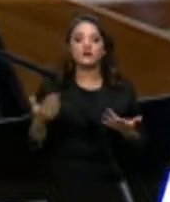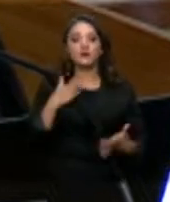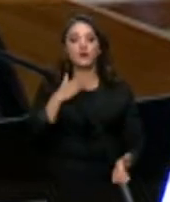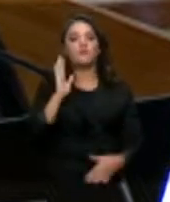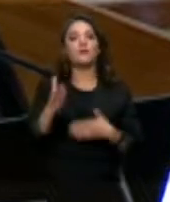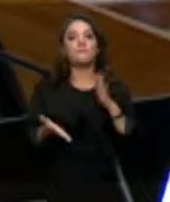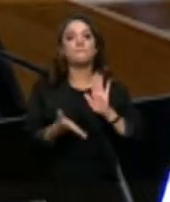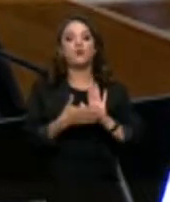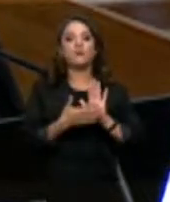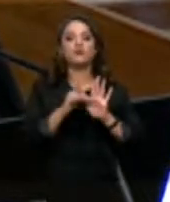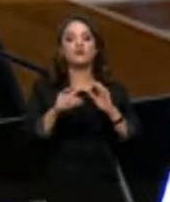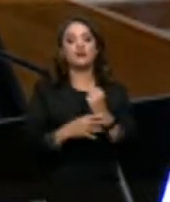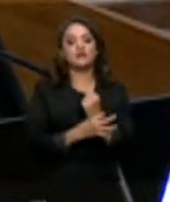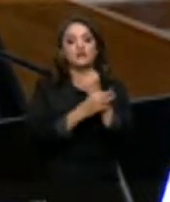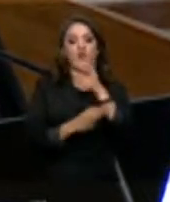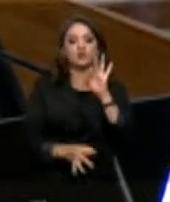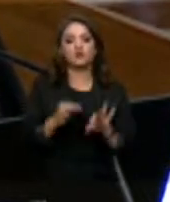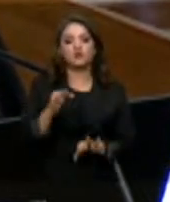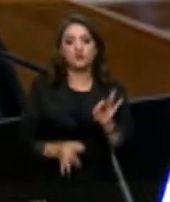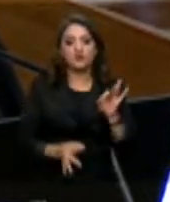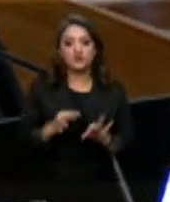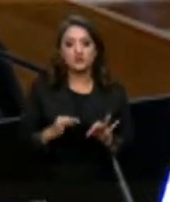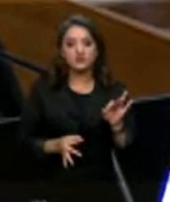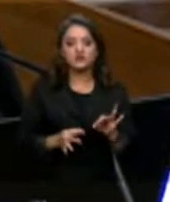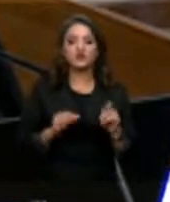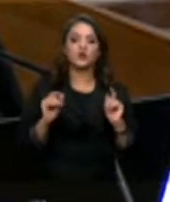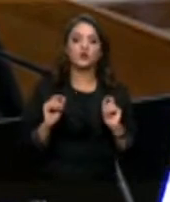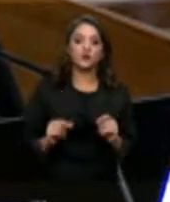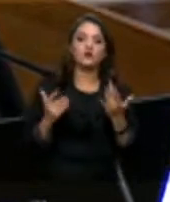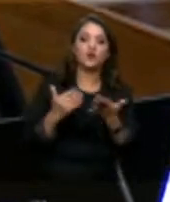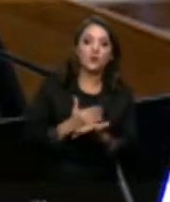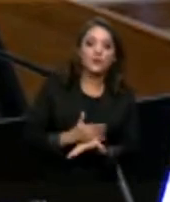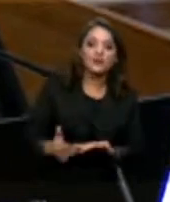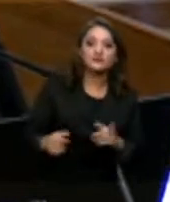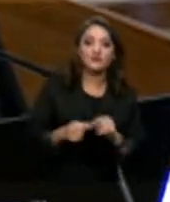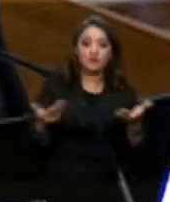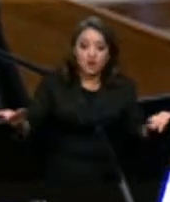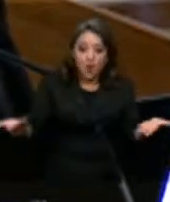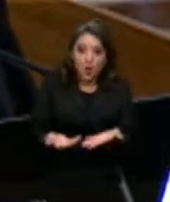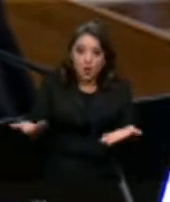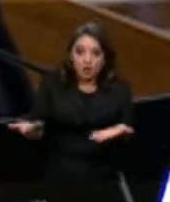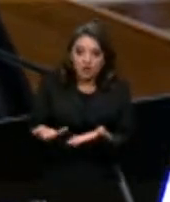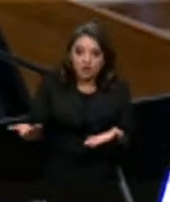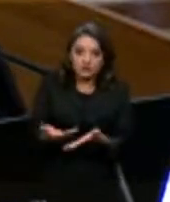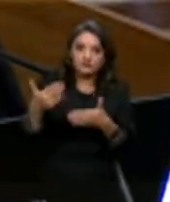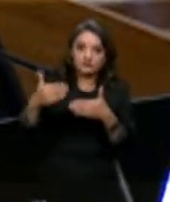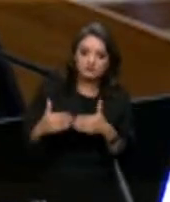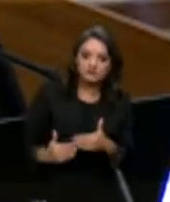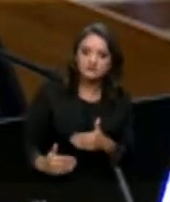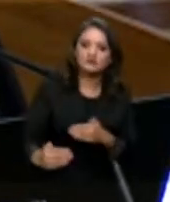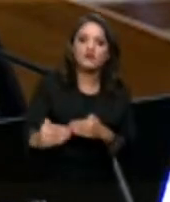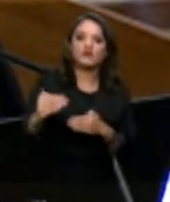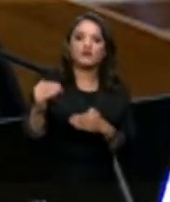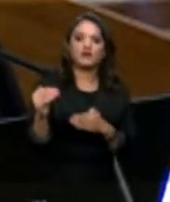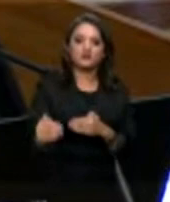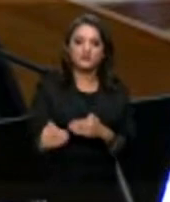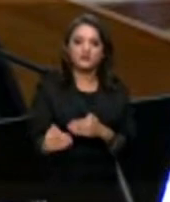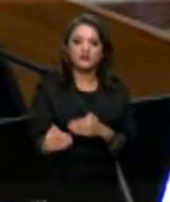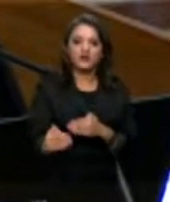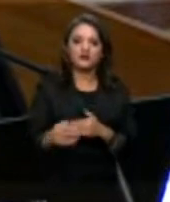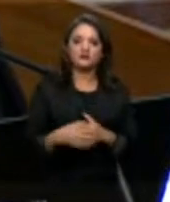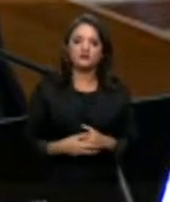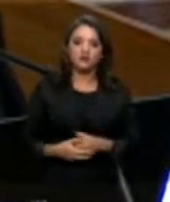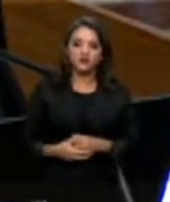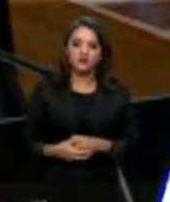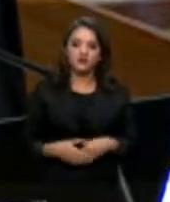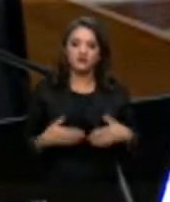de garantir a segurança jurídica, que esse posicionamento passe a ser adotado a partir do presente julgamento para frente, logicamente não se aplicando